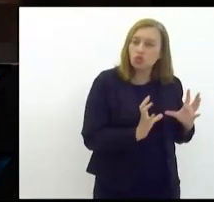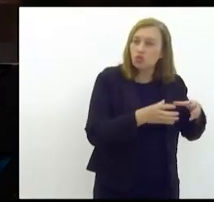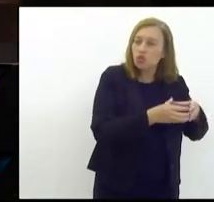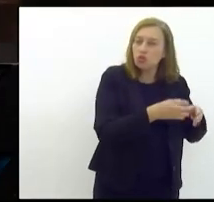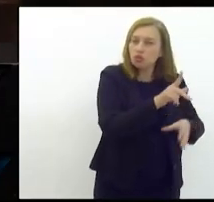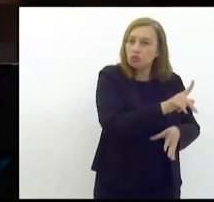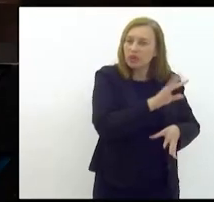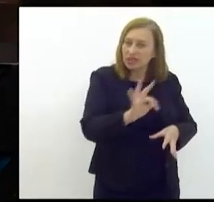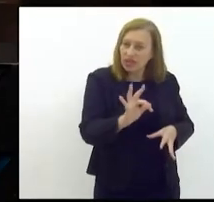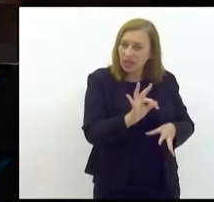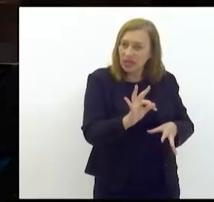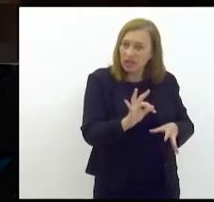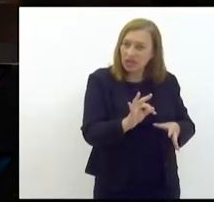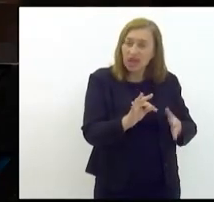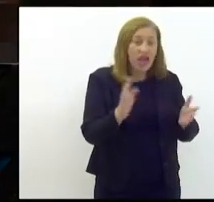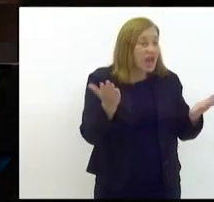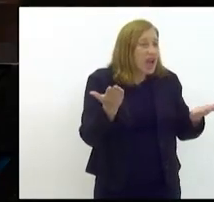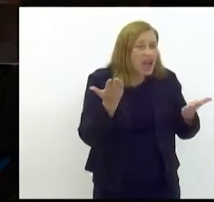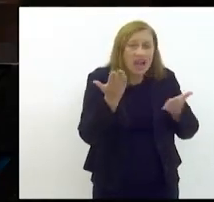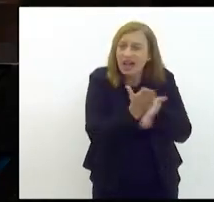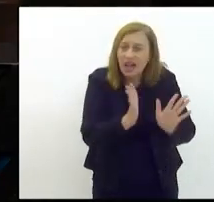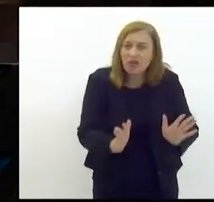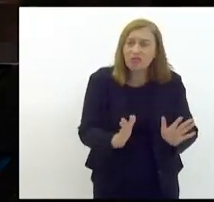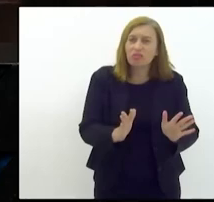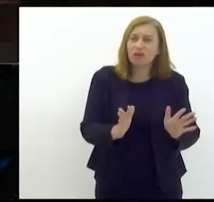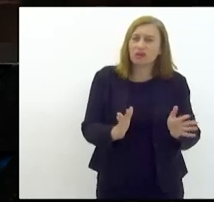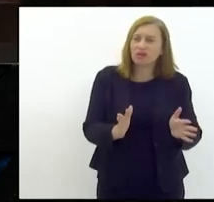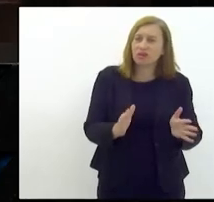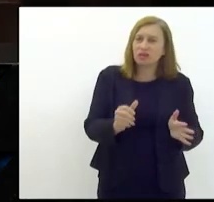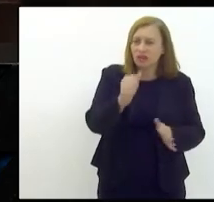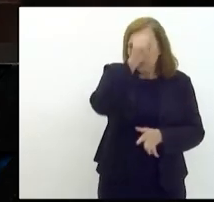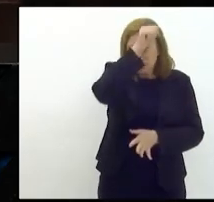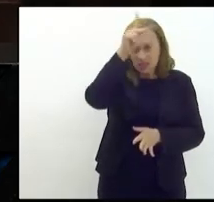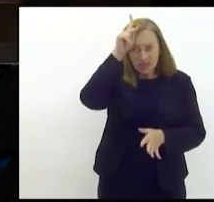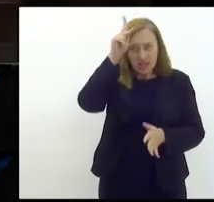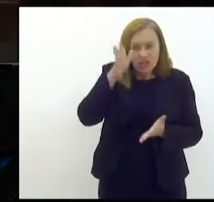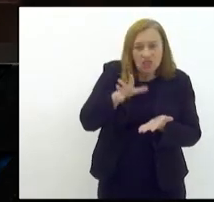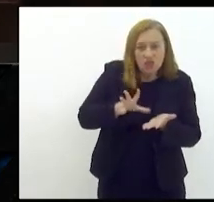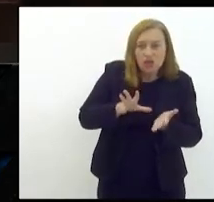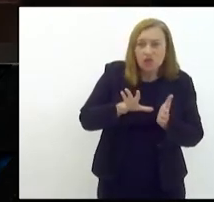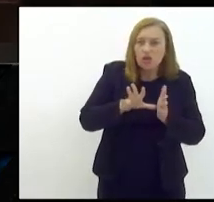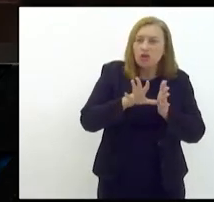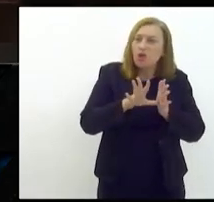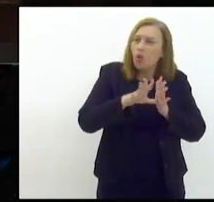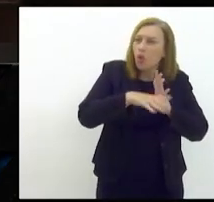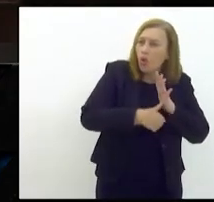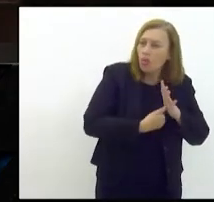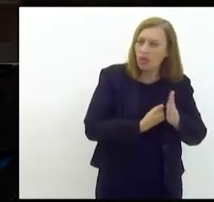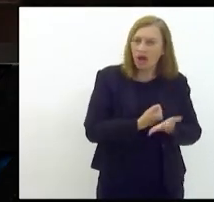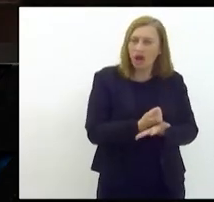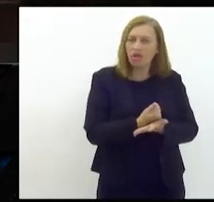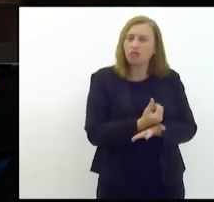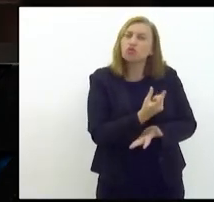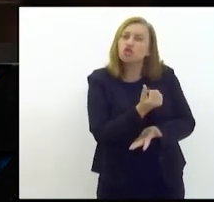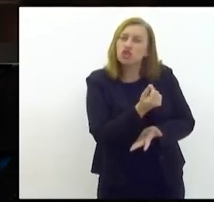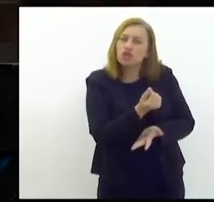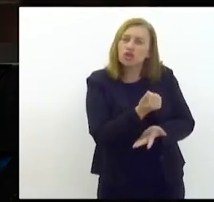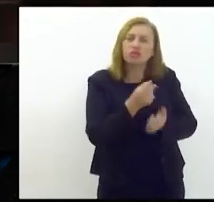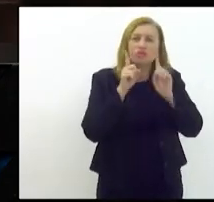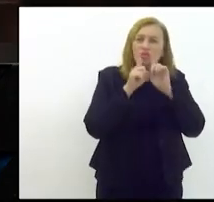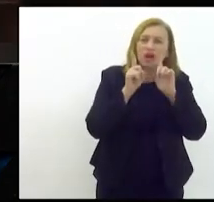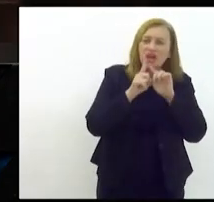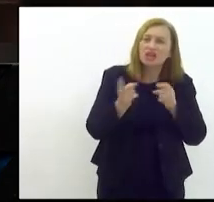chega prefeito de sugar os corpos público de Maricá vocês querem voltar